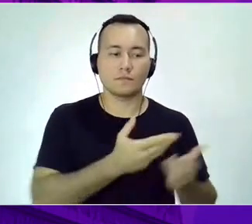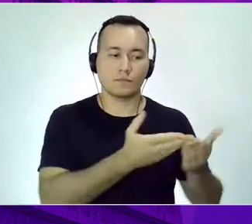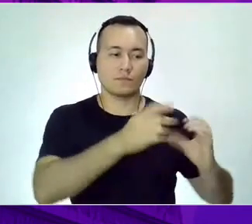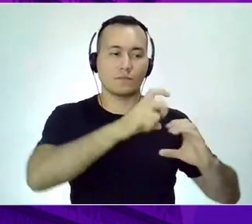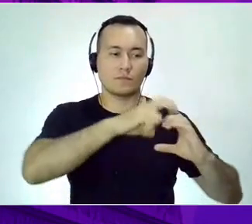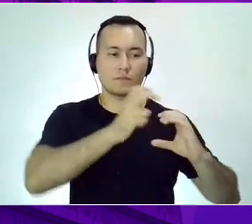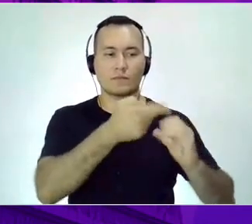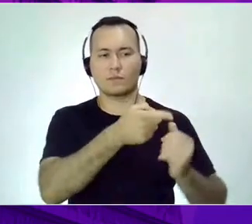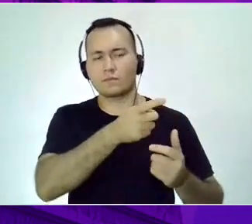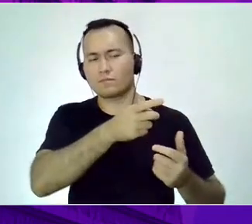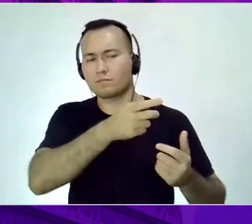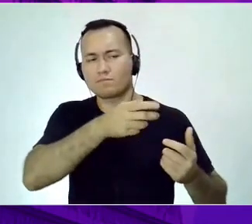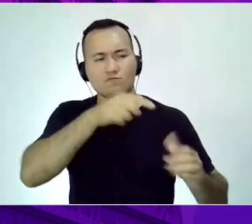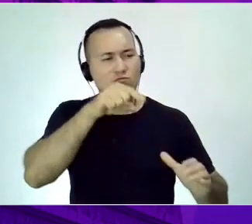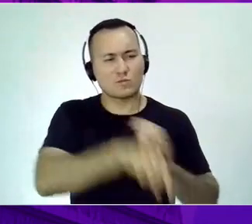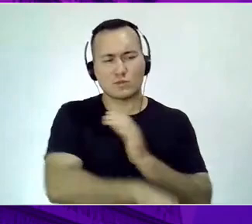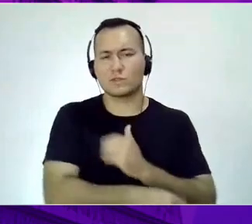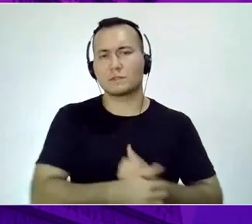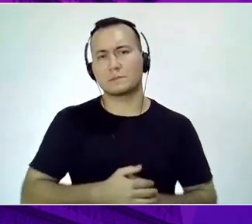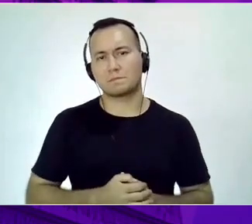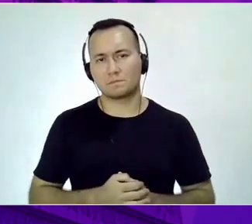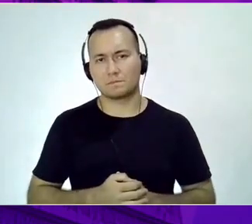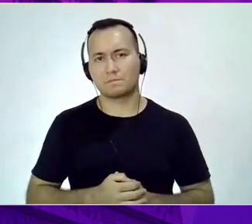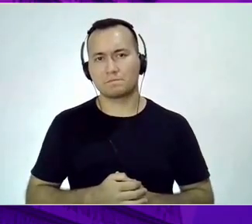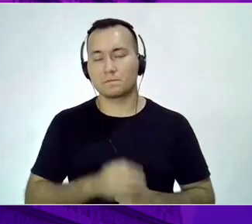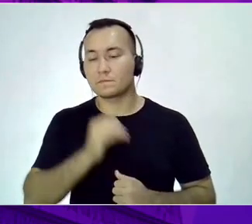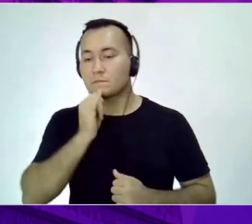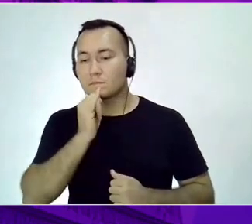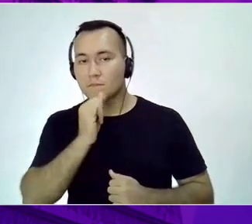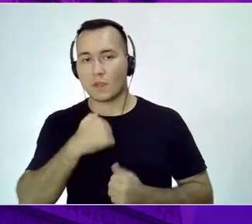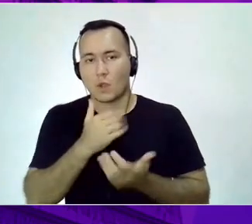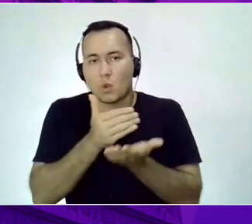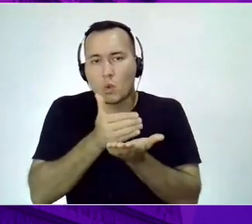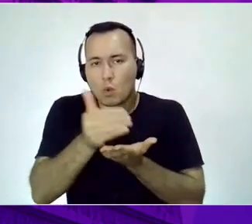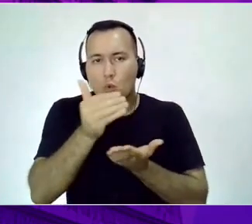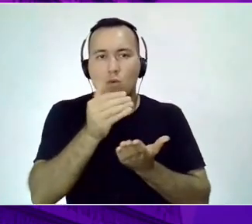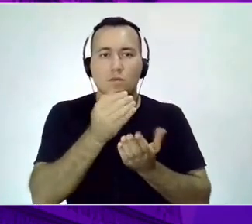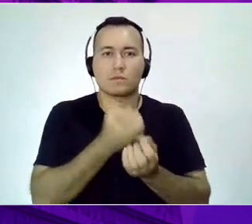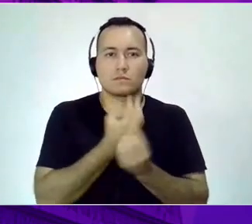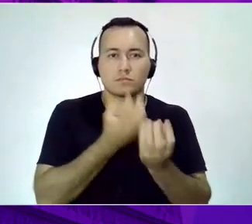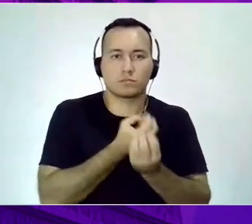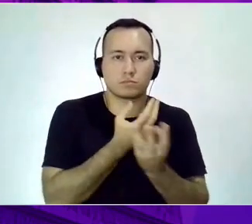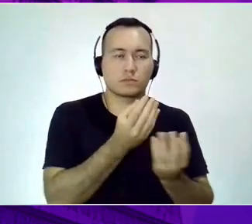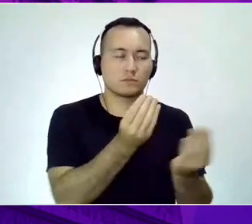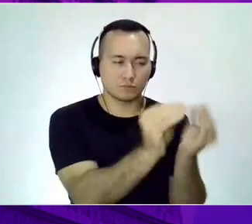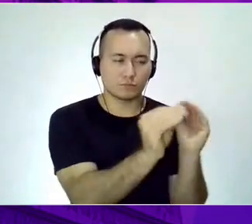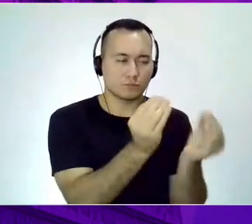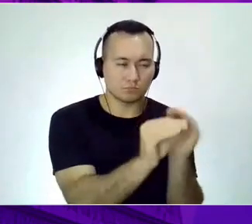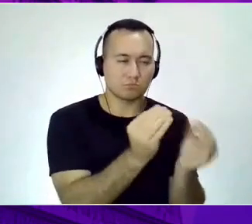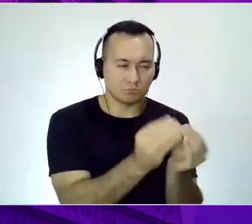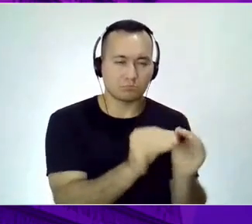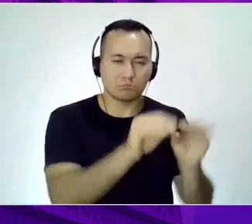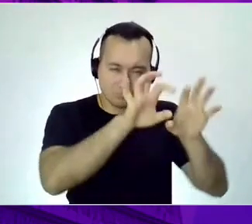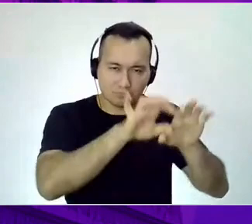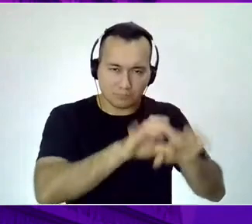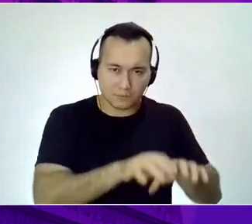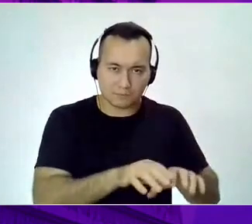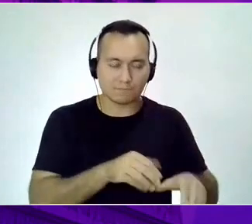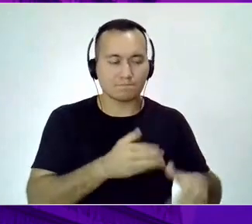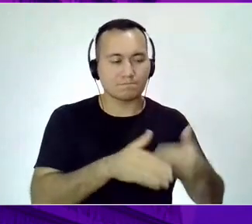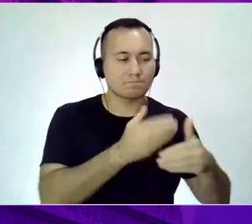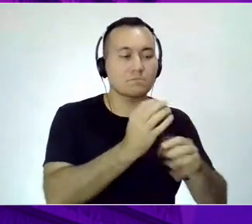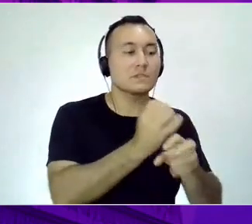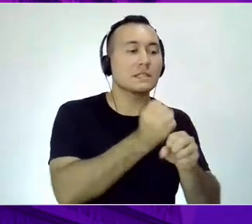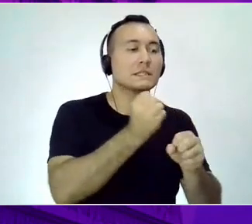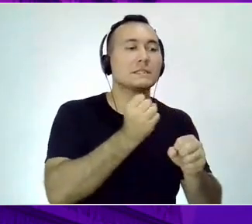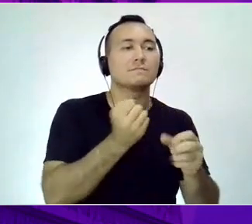clara entre os dados de entrada e o resultado que vai sair. Quando a gente fala de redes neurais, por exemplo,